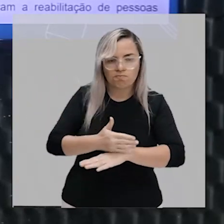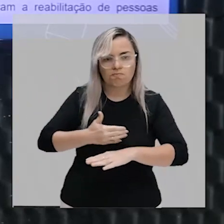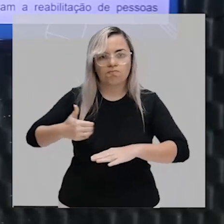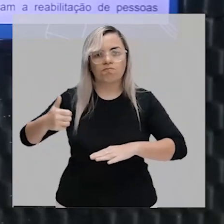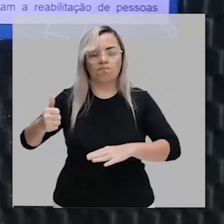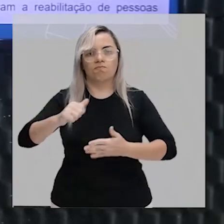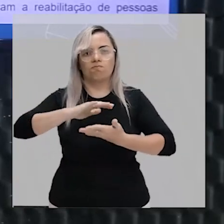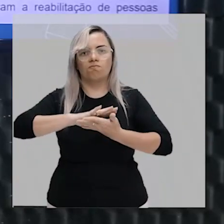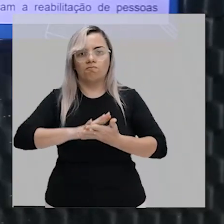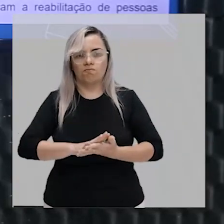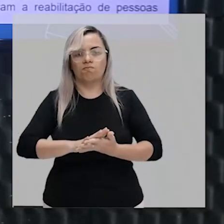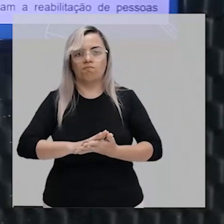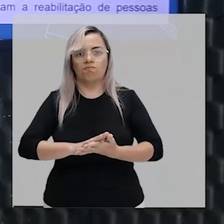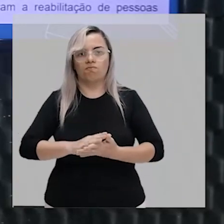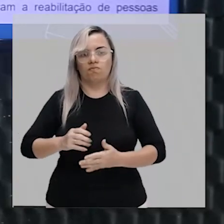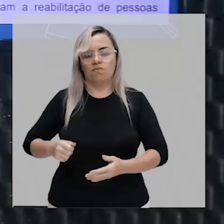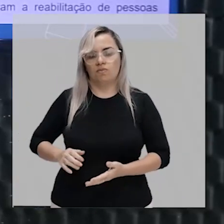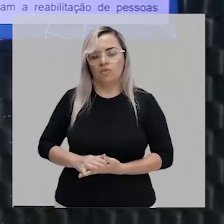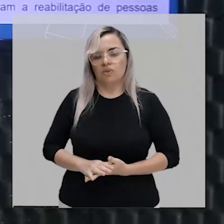Eles esterilizaram,